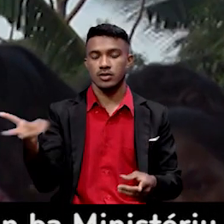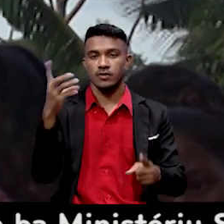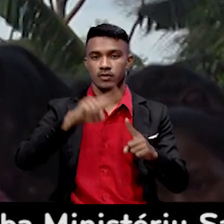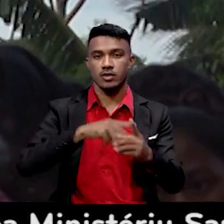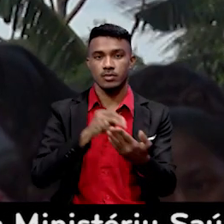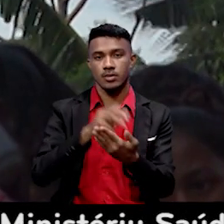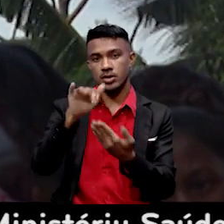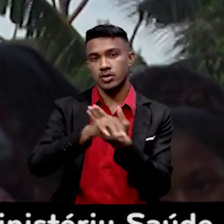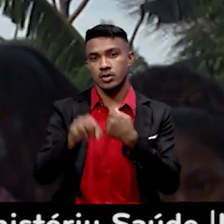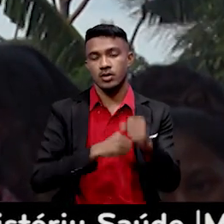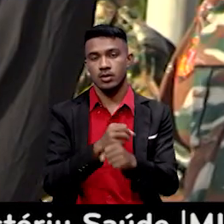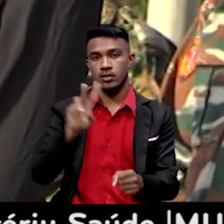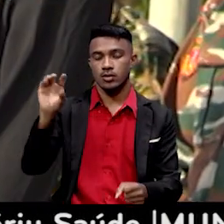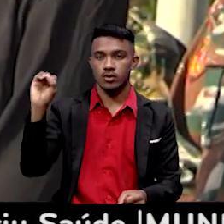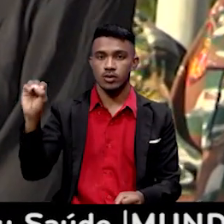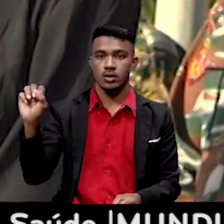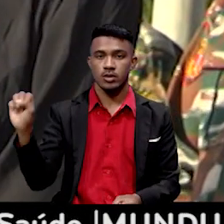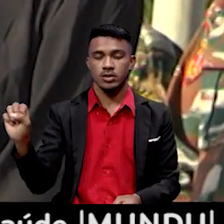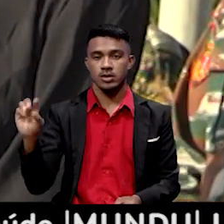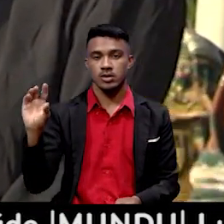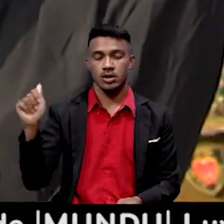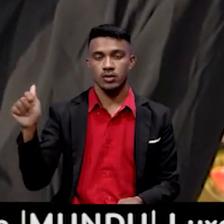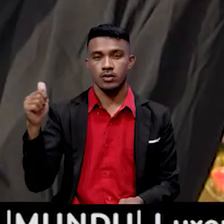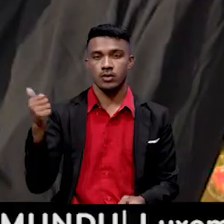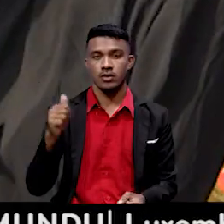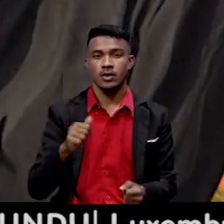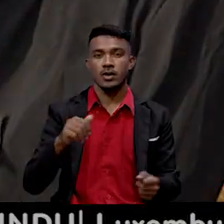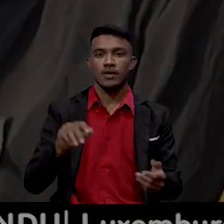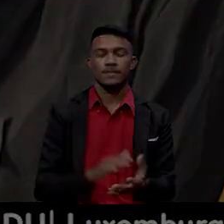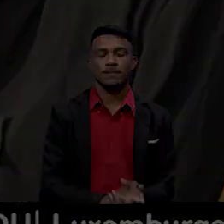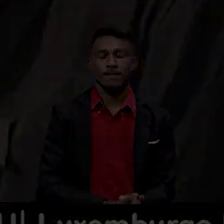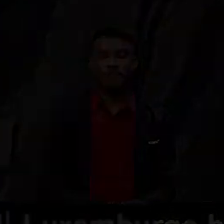Sanulu, tuir kursu avansadu produsaun informasaun. Napoleon Xavier, GMN.